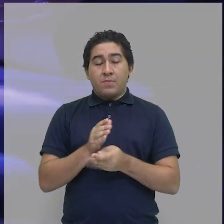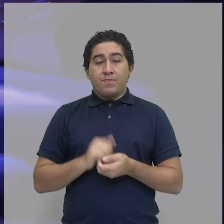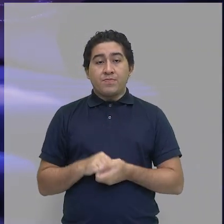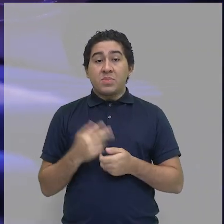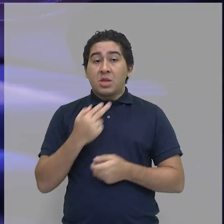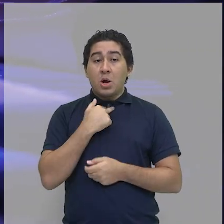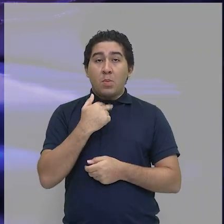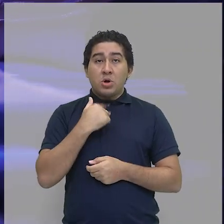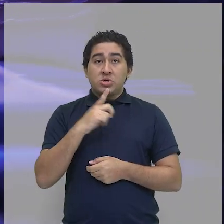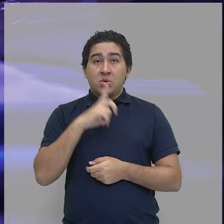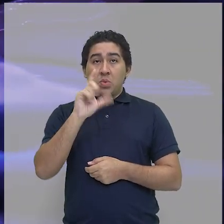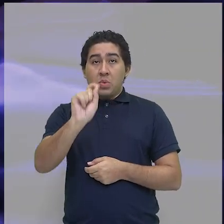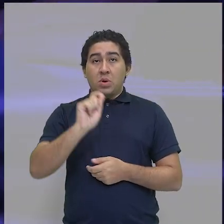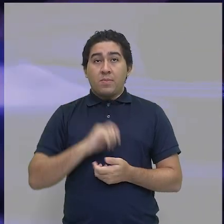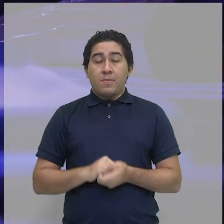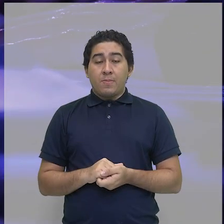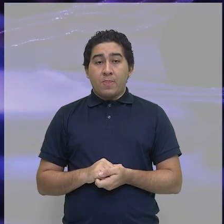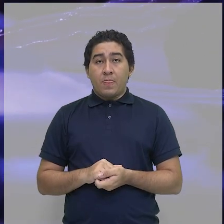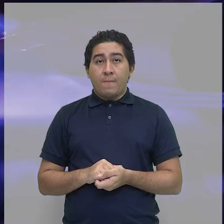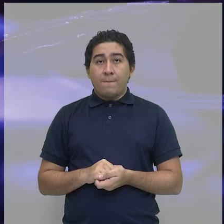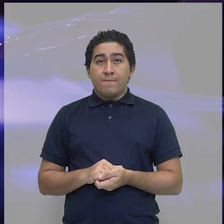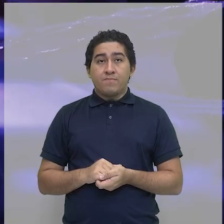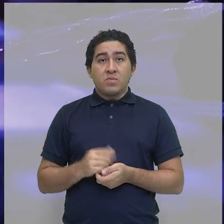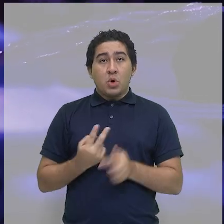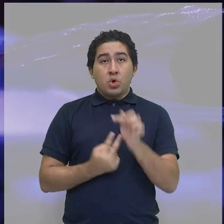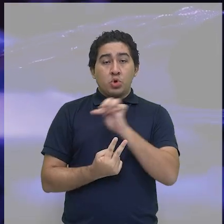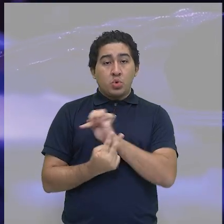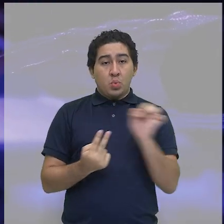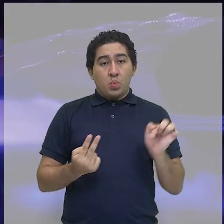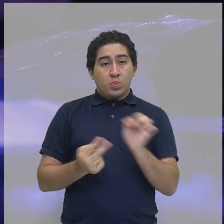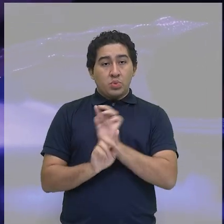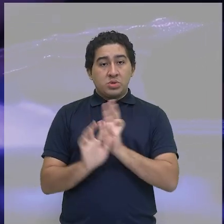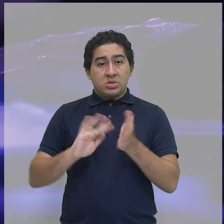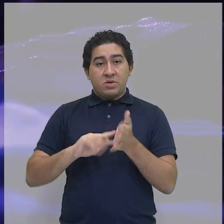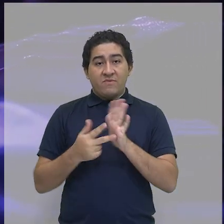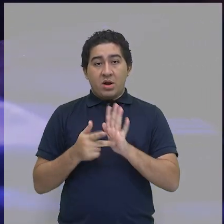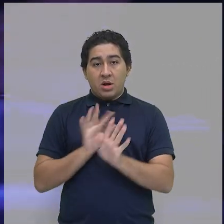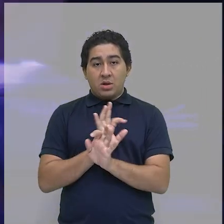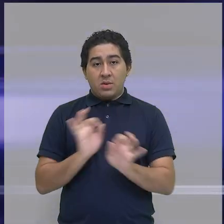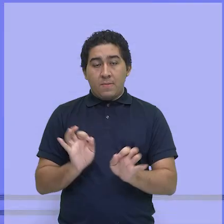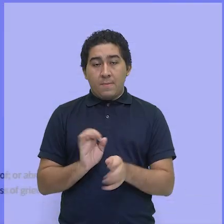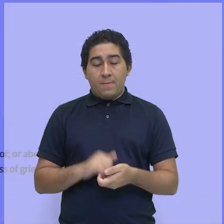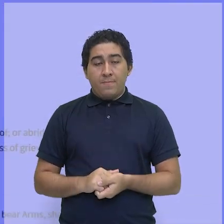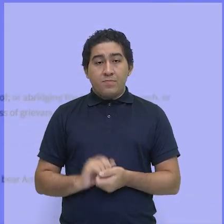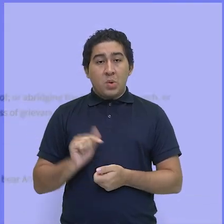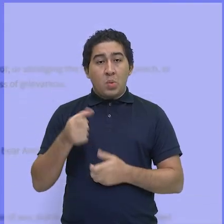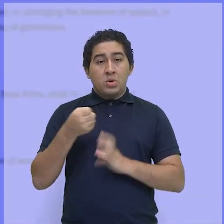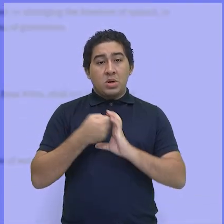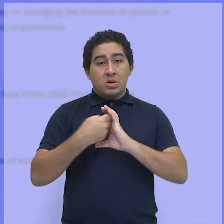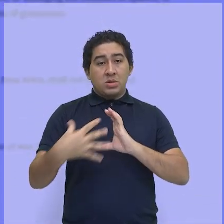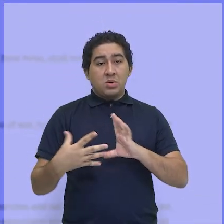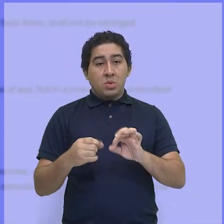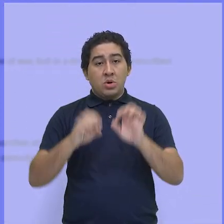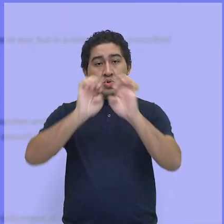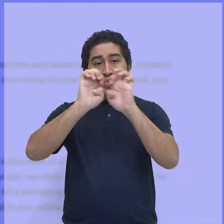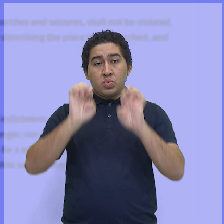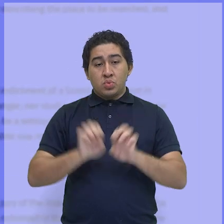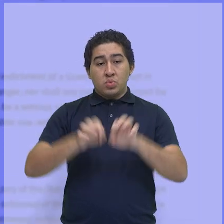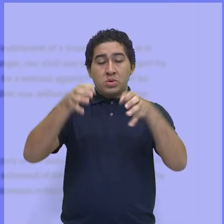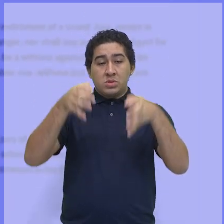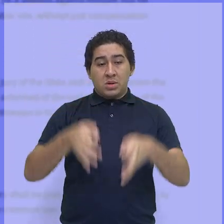Não pode ter duplo sentido, ok? Uma outra característica é a